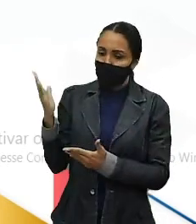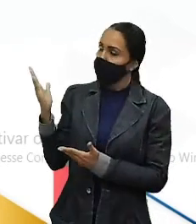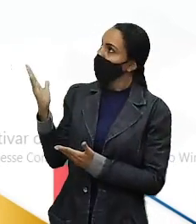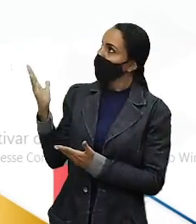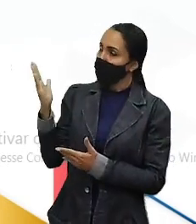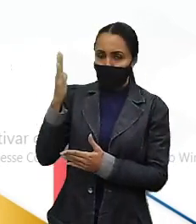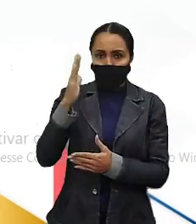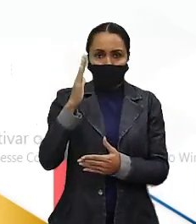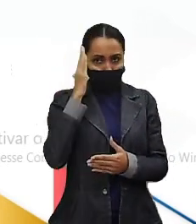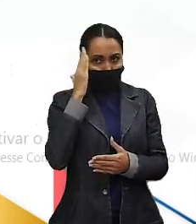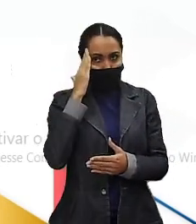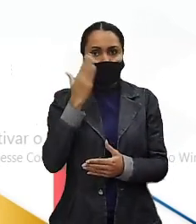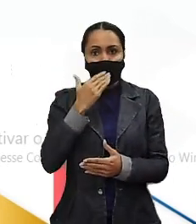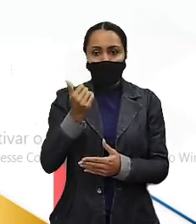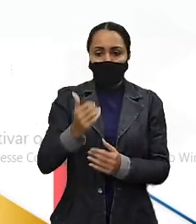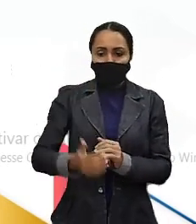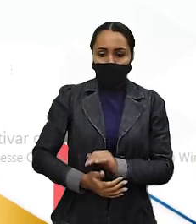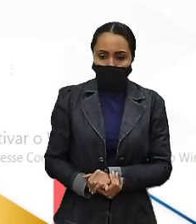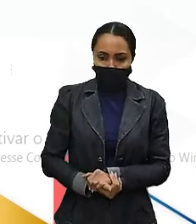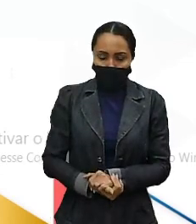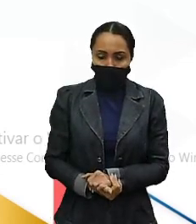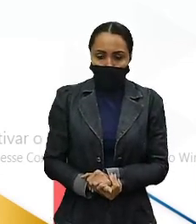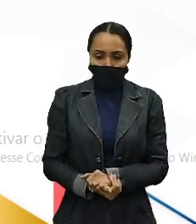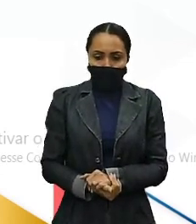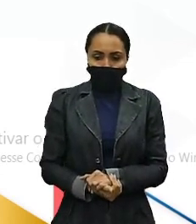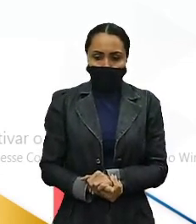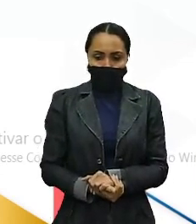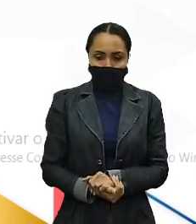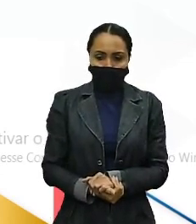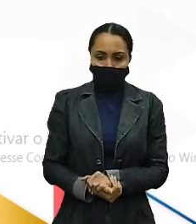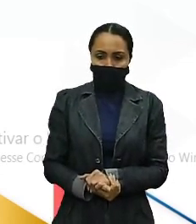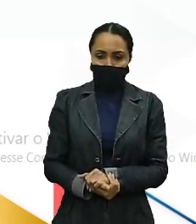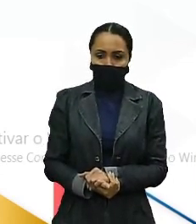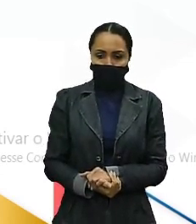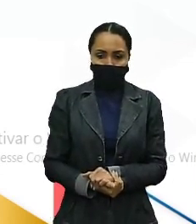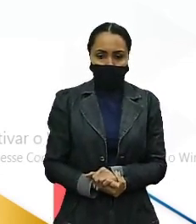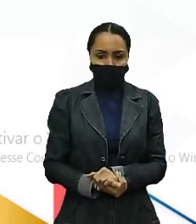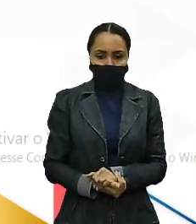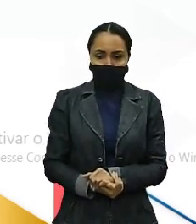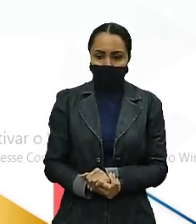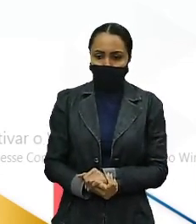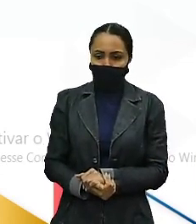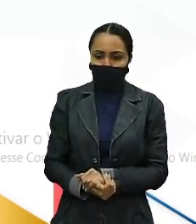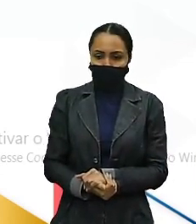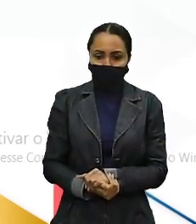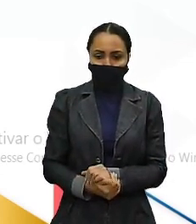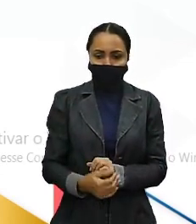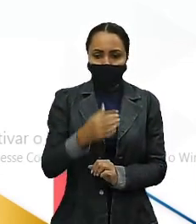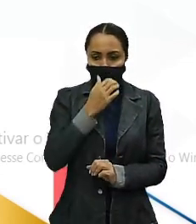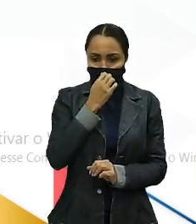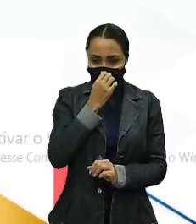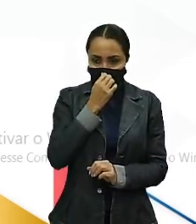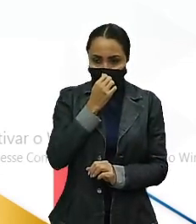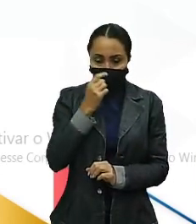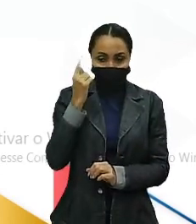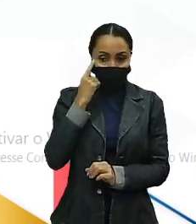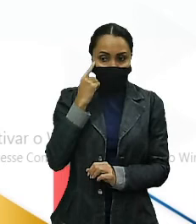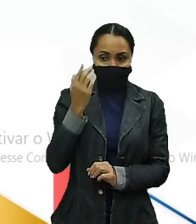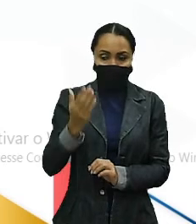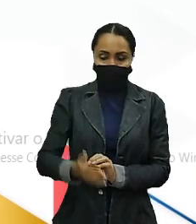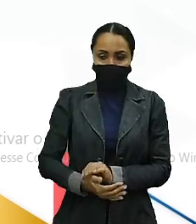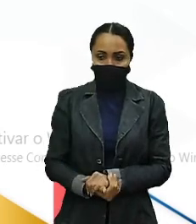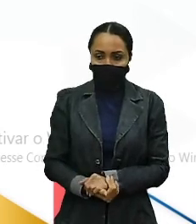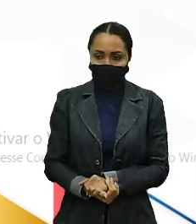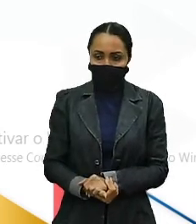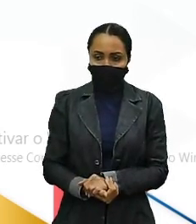vai entender como é que ela vai virar com o sólido de revolução. Tranquilo até aí? Então vamos seguir. Olha esse, ó. Trouxe para cá